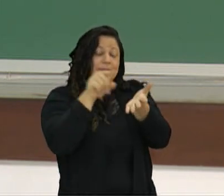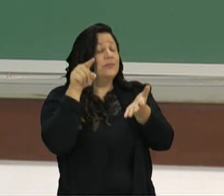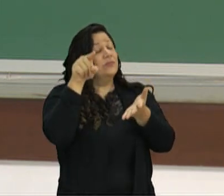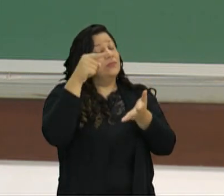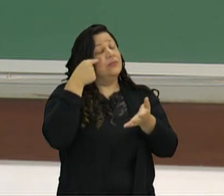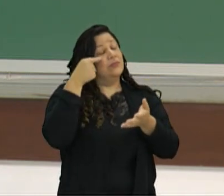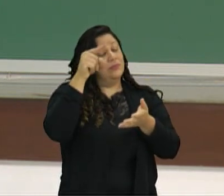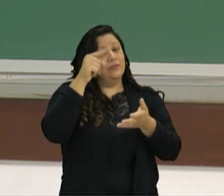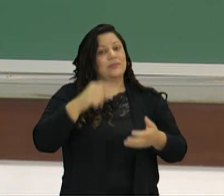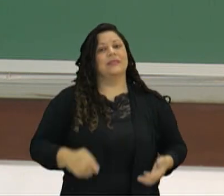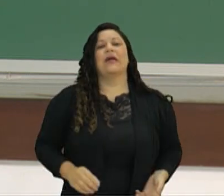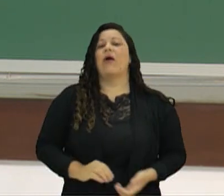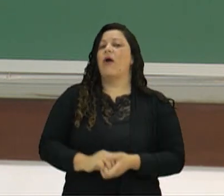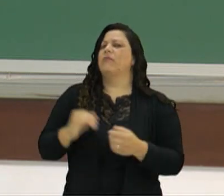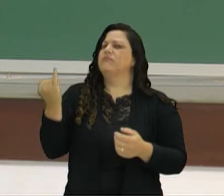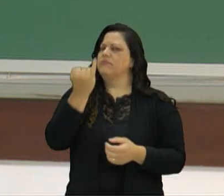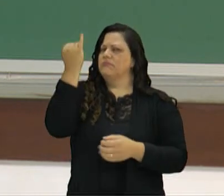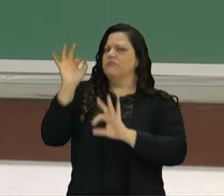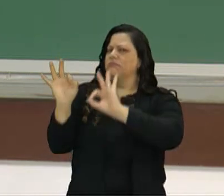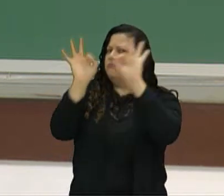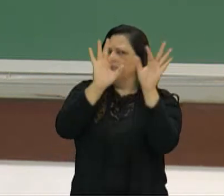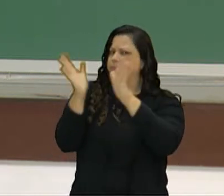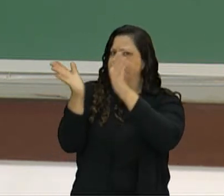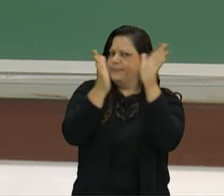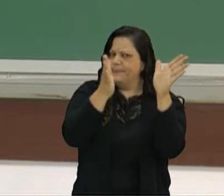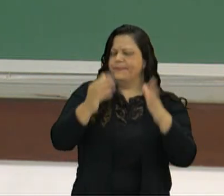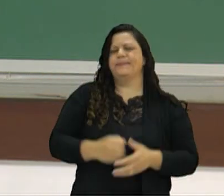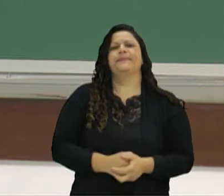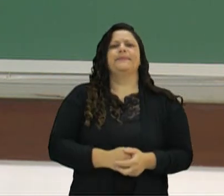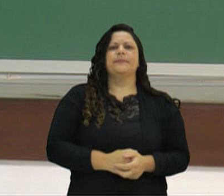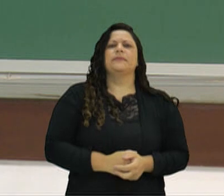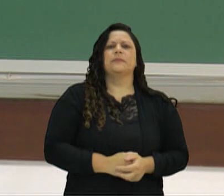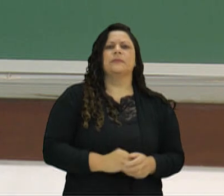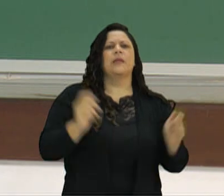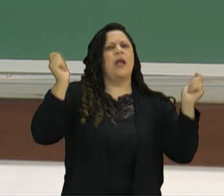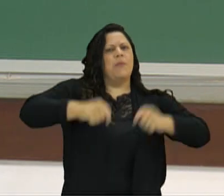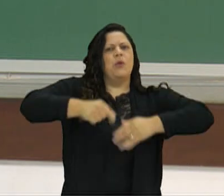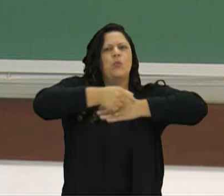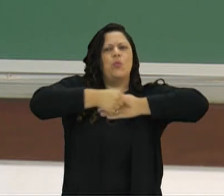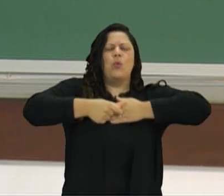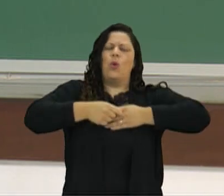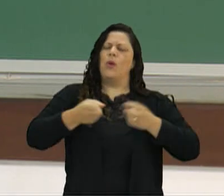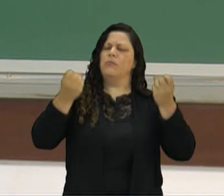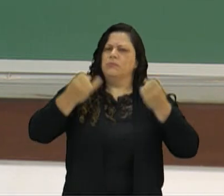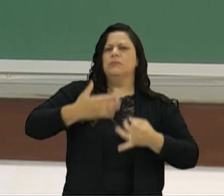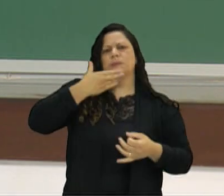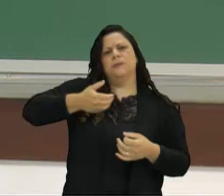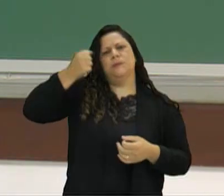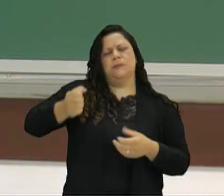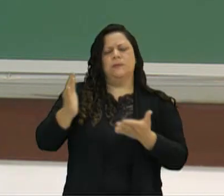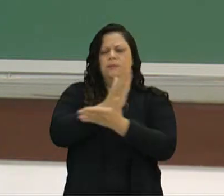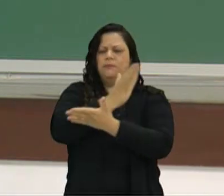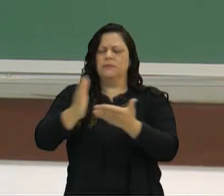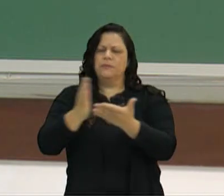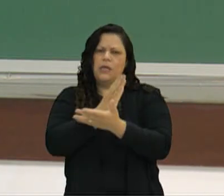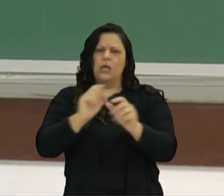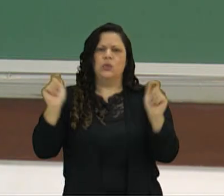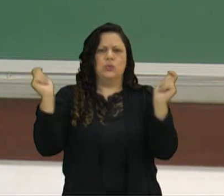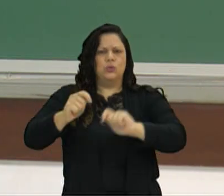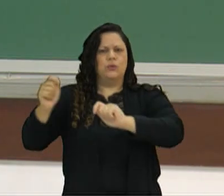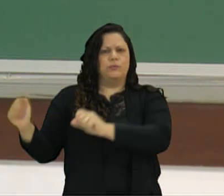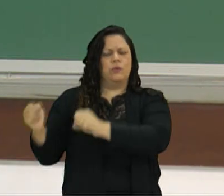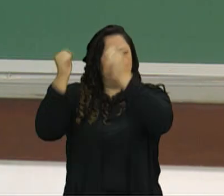importante. Para Montesquieu, a divisão dos poderes é a melhor forma de limitar o poder absoluto, a partir